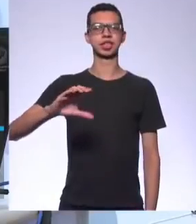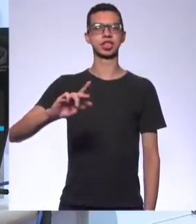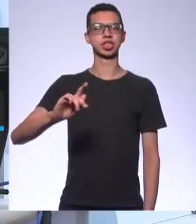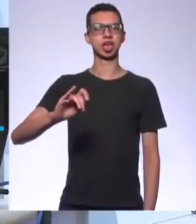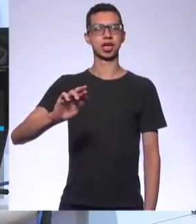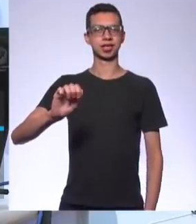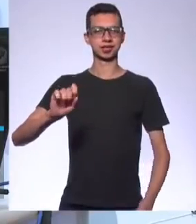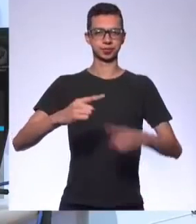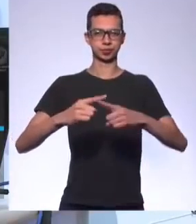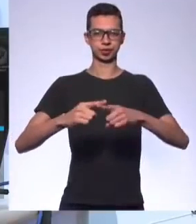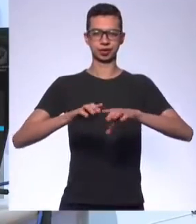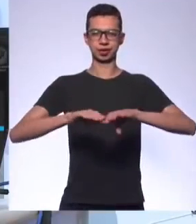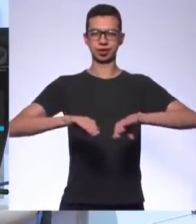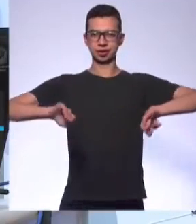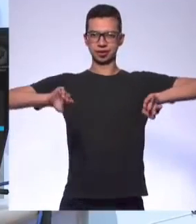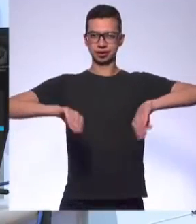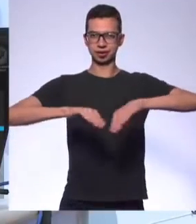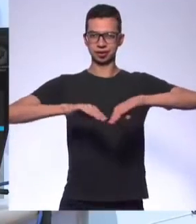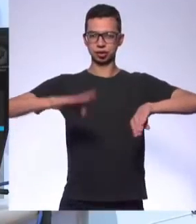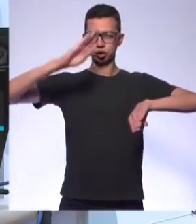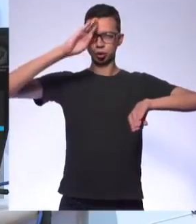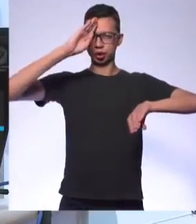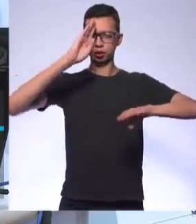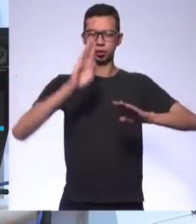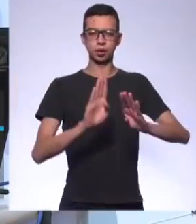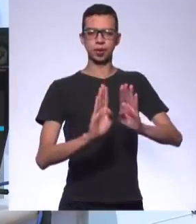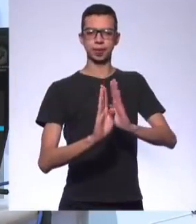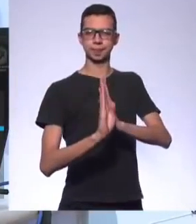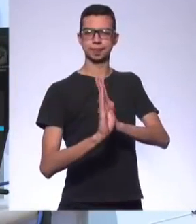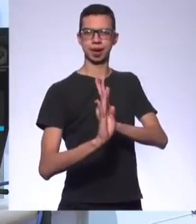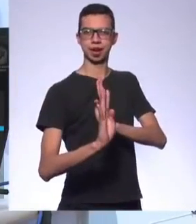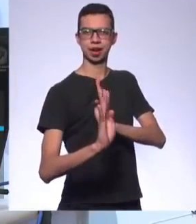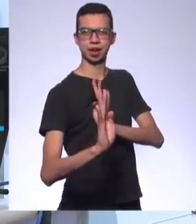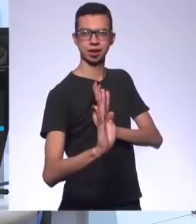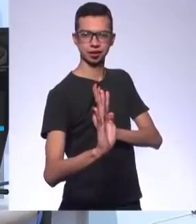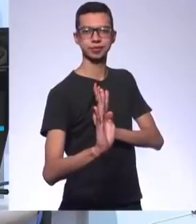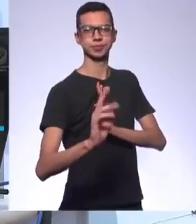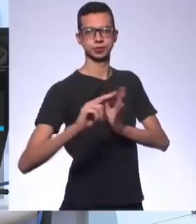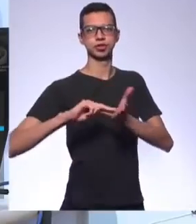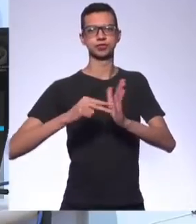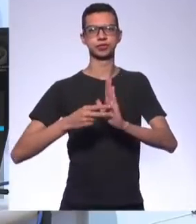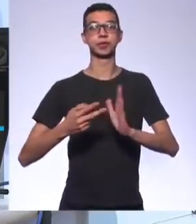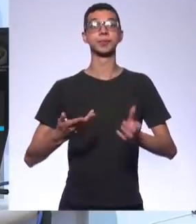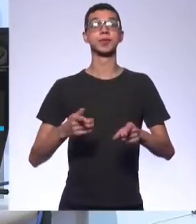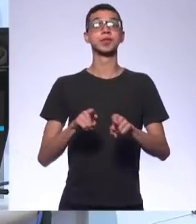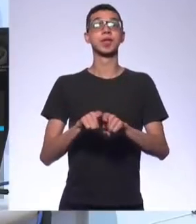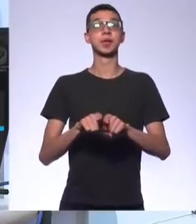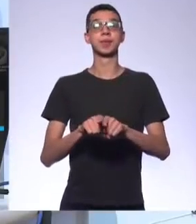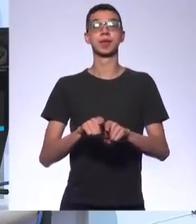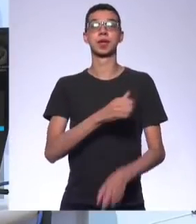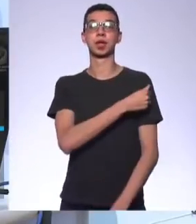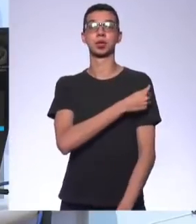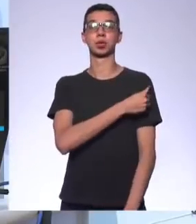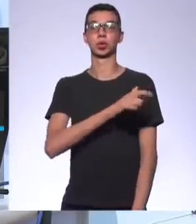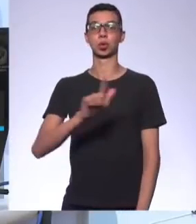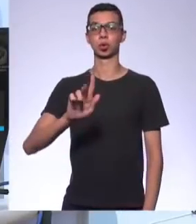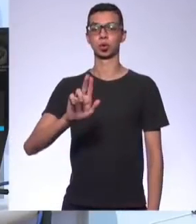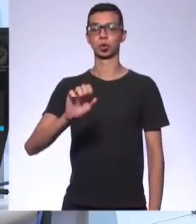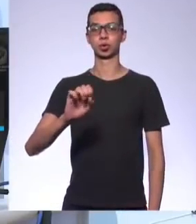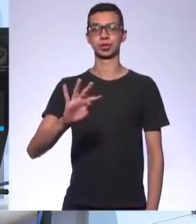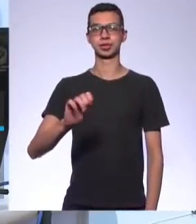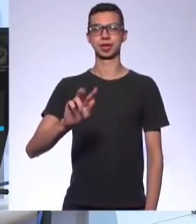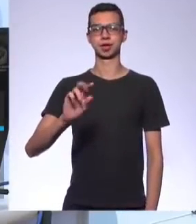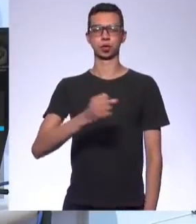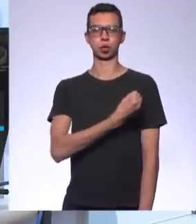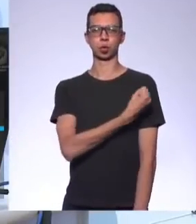Robert Kennedy, mesma coisa. As imagens representam as trincheiras. O aluno Gustavo, do 8º B, eu acho que a